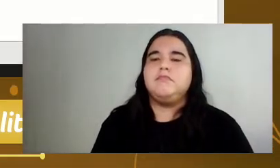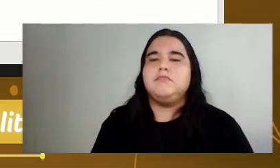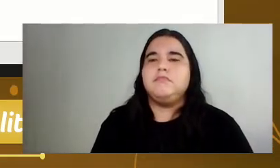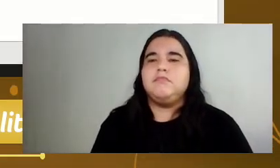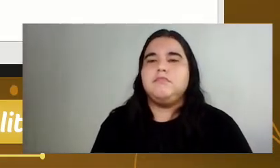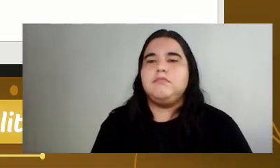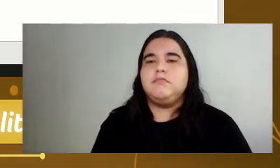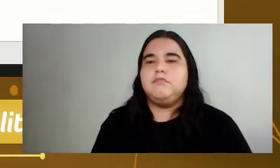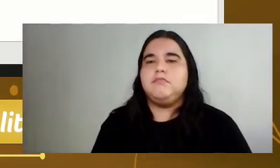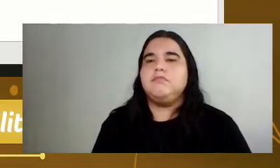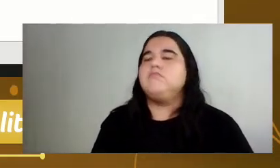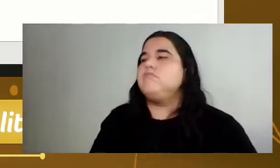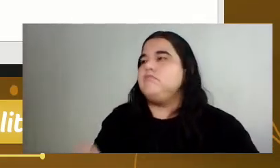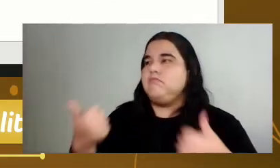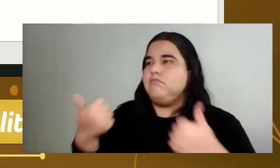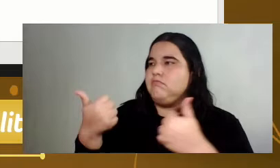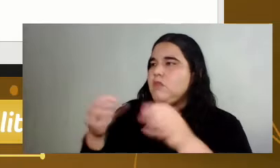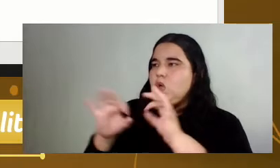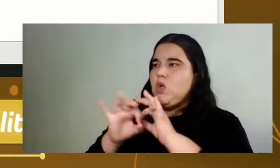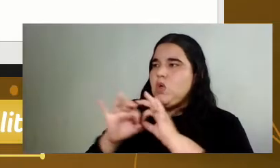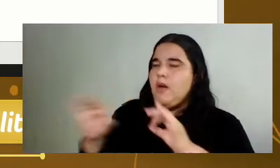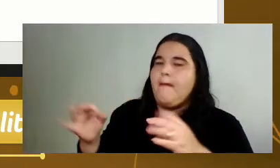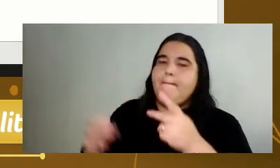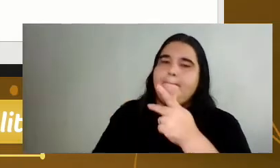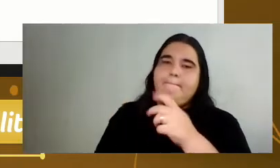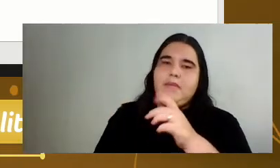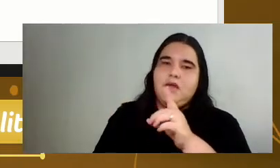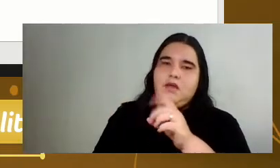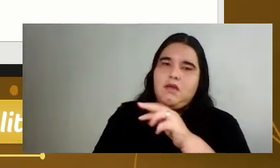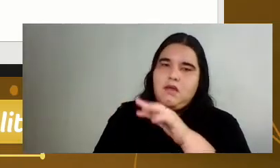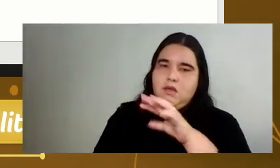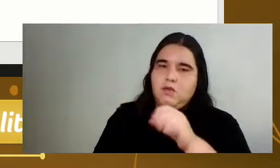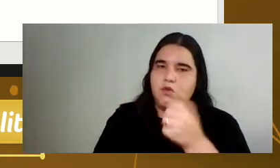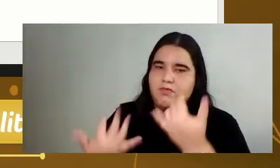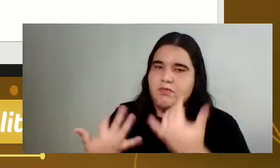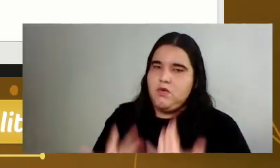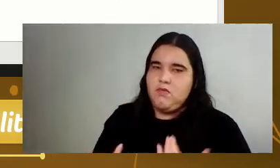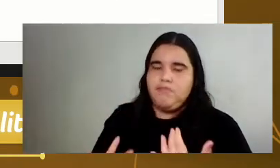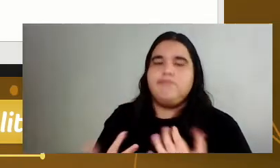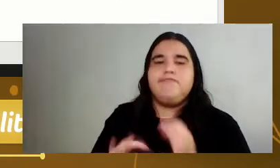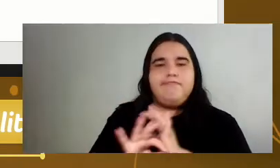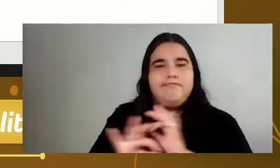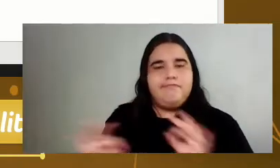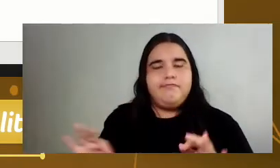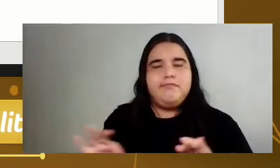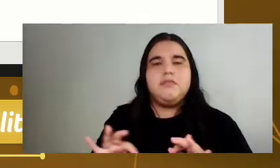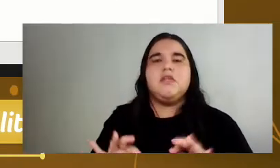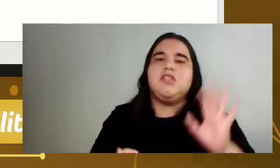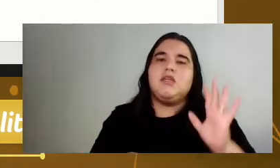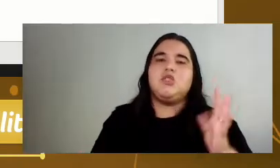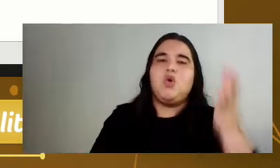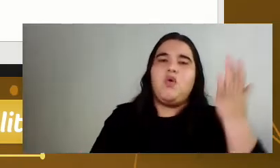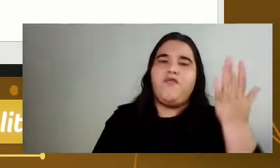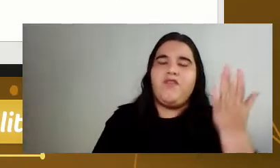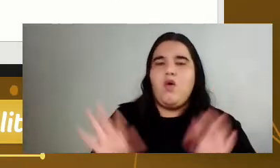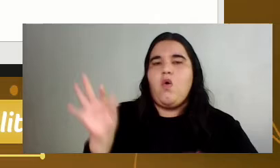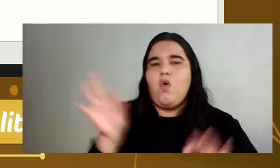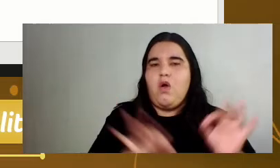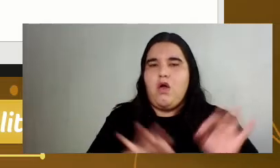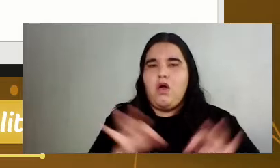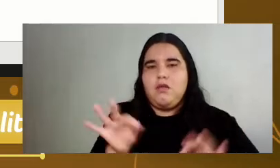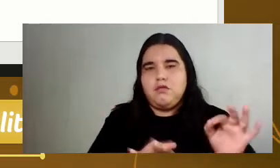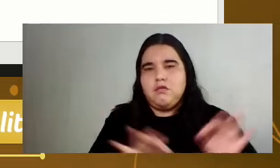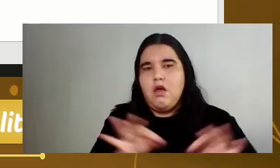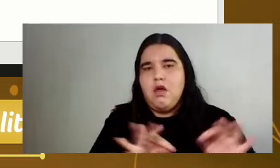Pronto, muito bem dito aí pelo Pedro. Então aqui a gente resolveu montar mais essa parte desse painel, mostrando